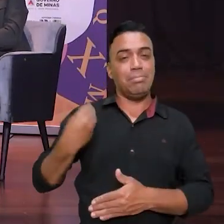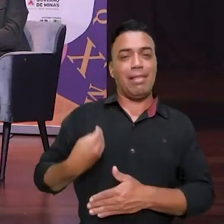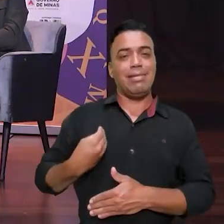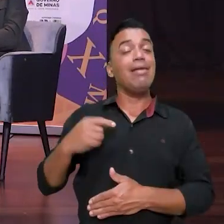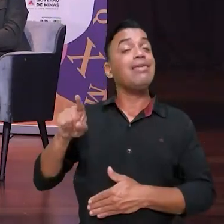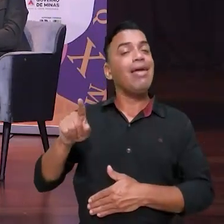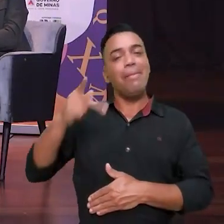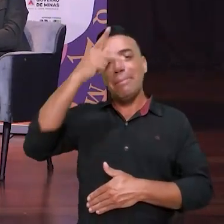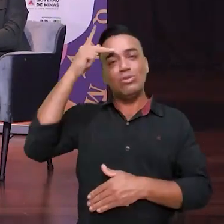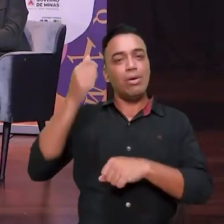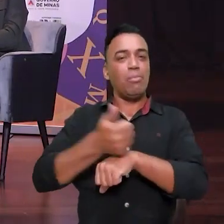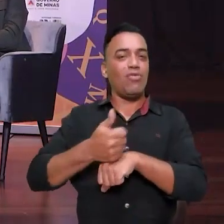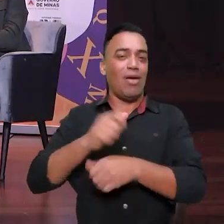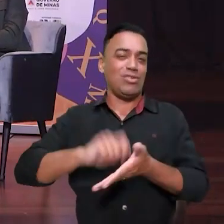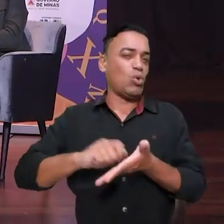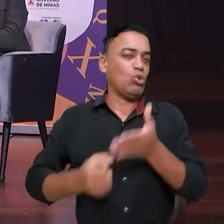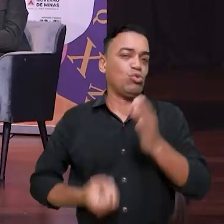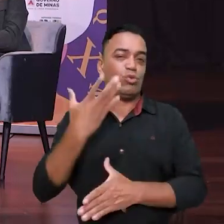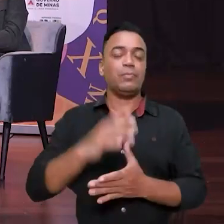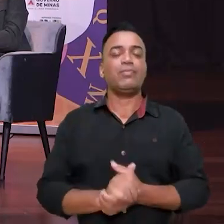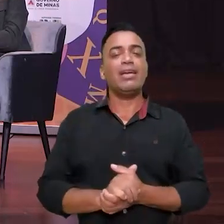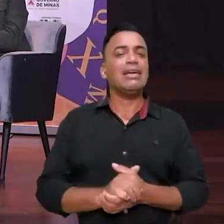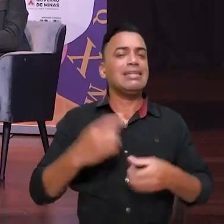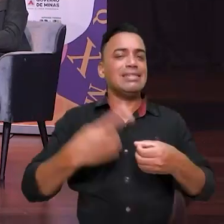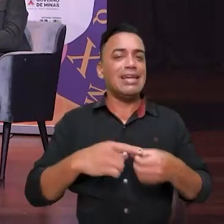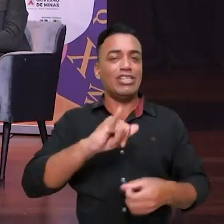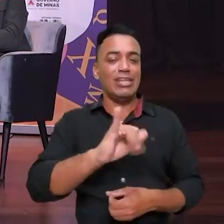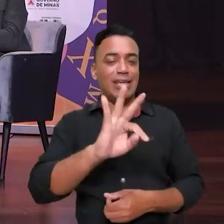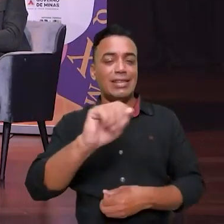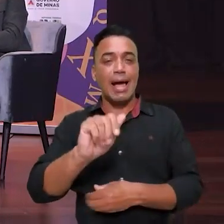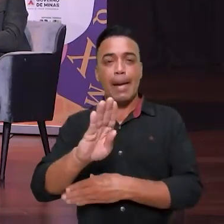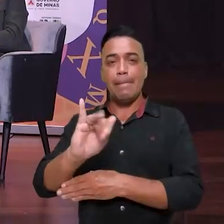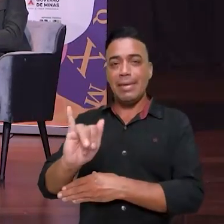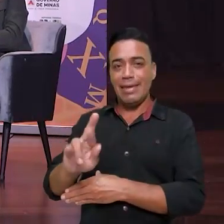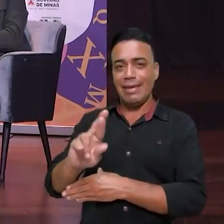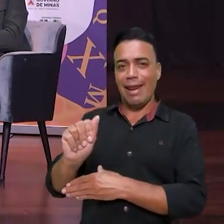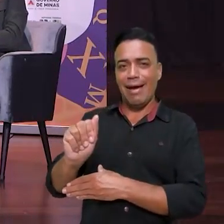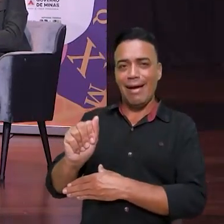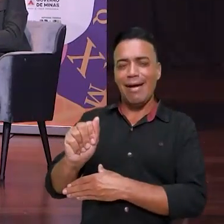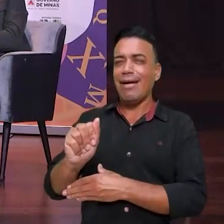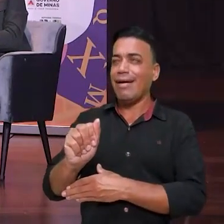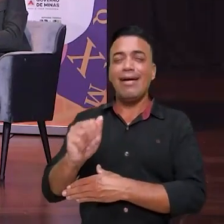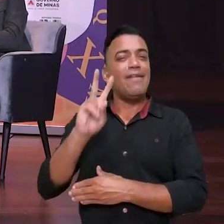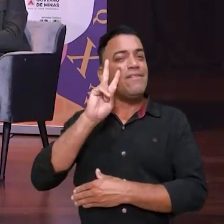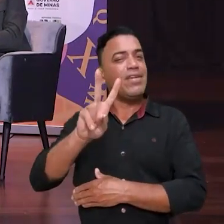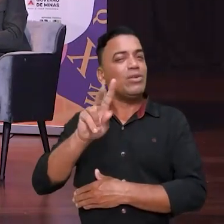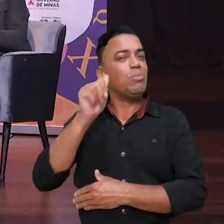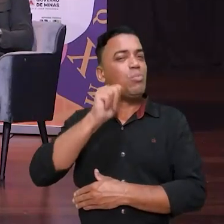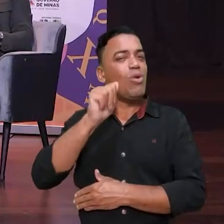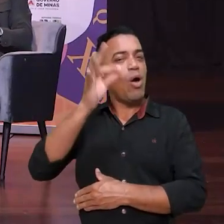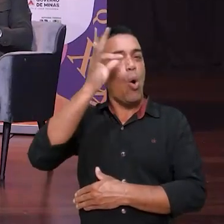escritor? Quem foi? Como é que ele surgiu? Em Itabira, agora, Josane, a gente estava junto, e ouvindo a Conceição